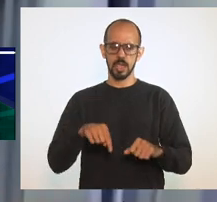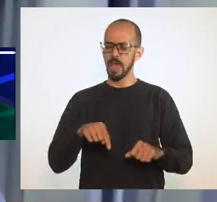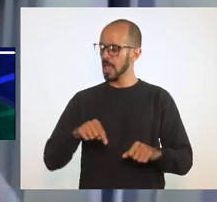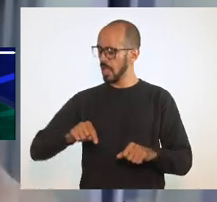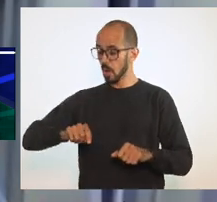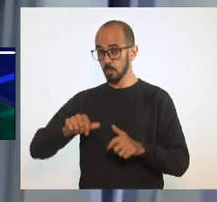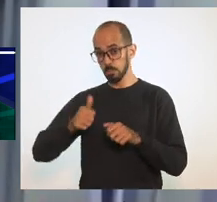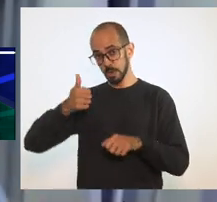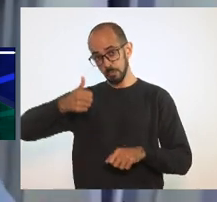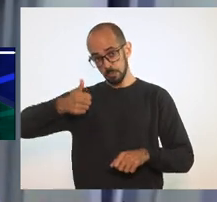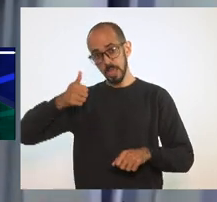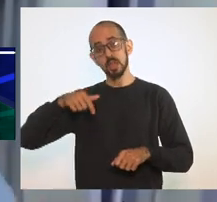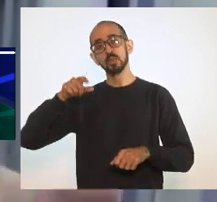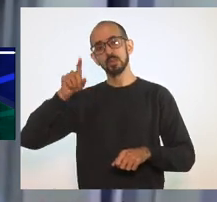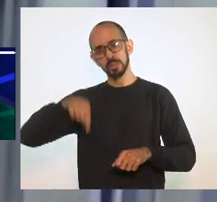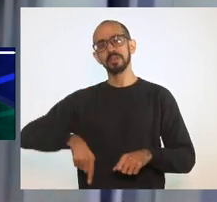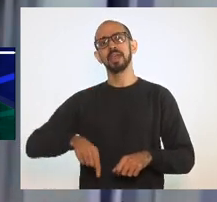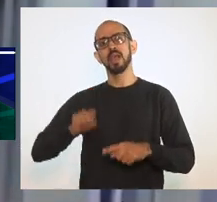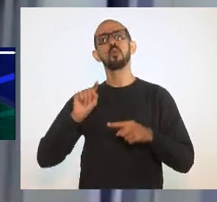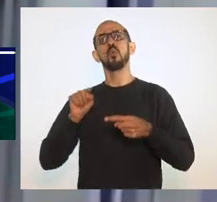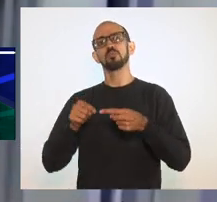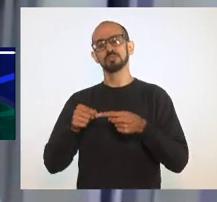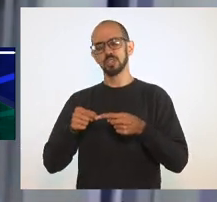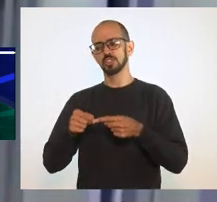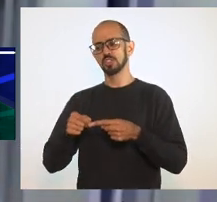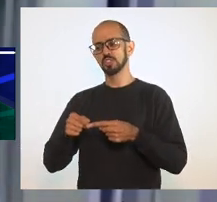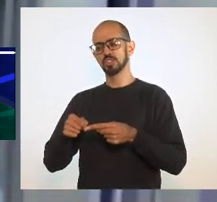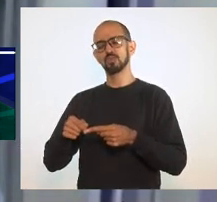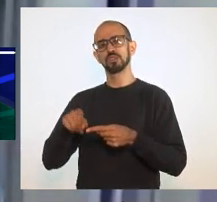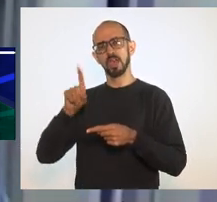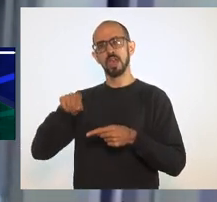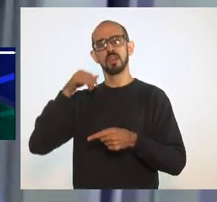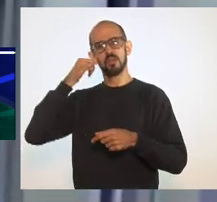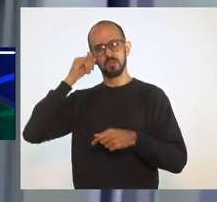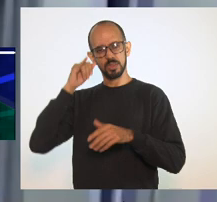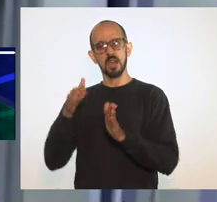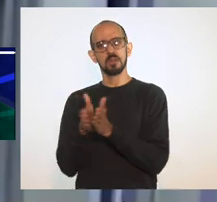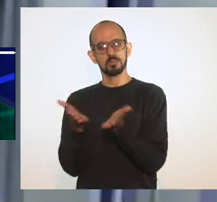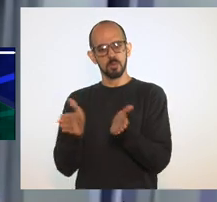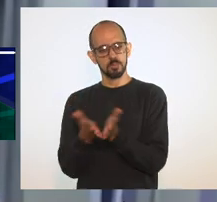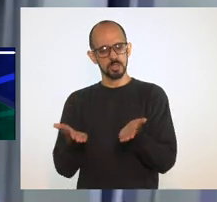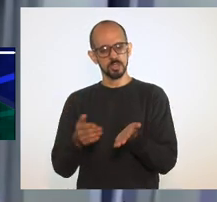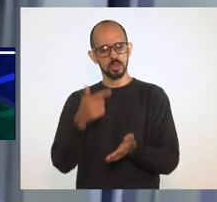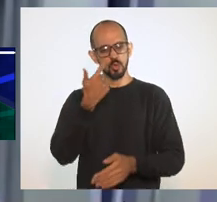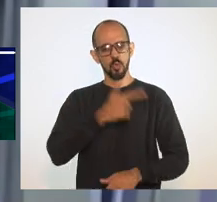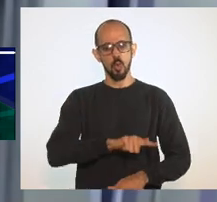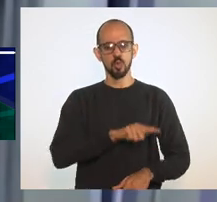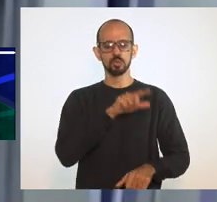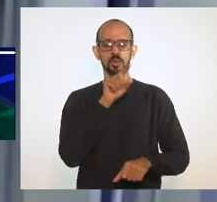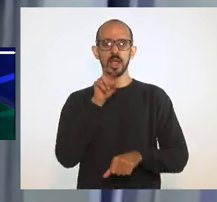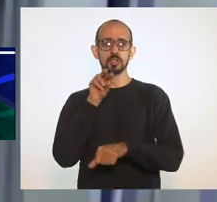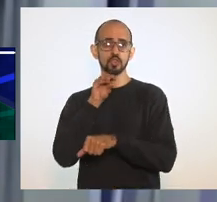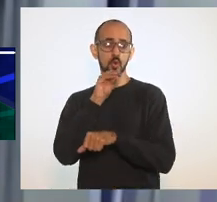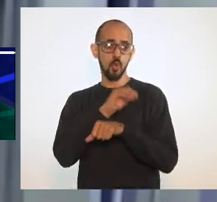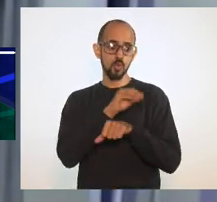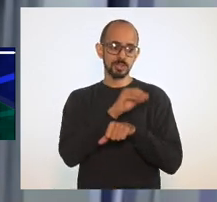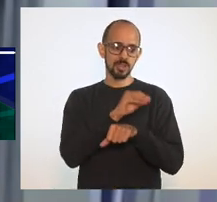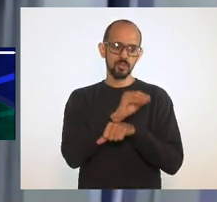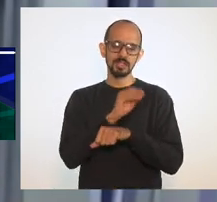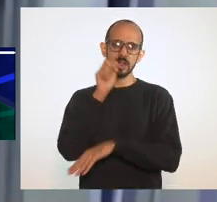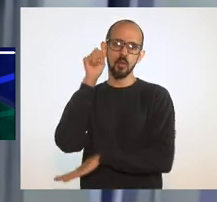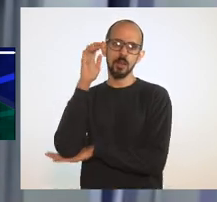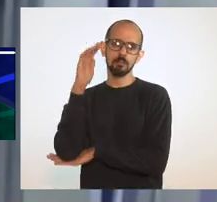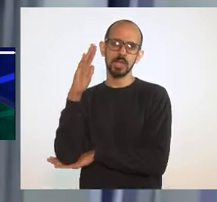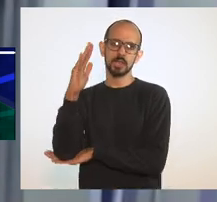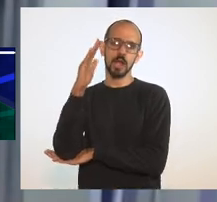isso, para enfrentar a pobreza, a miséria e a desigualdade sociais, e no caso do Fundo de Conservação Ambiental, destinando